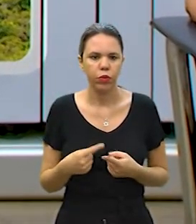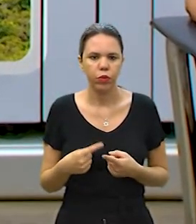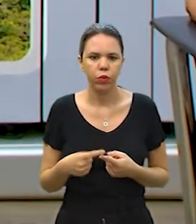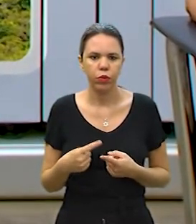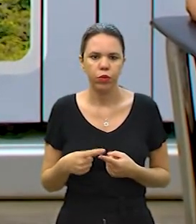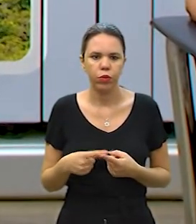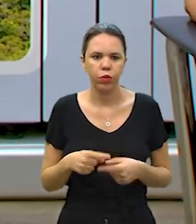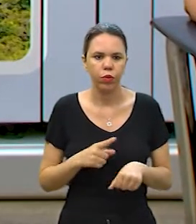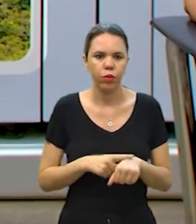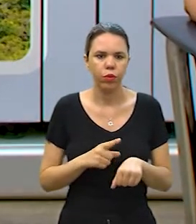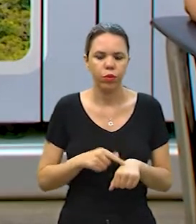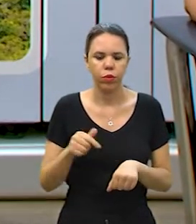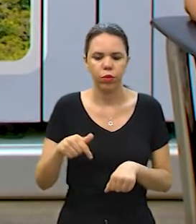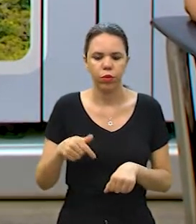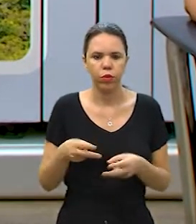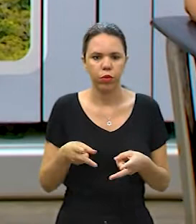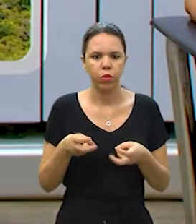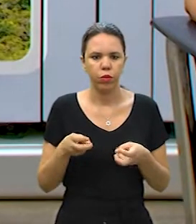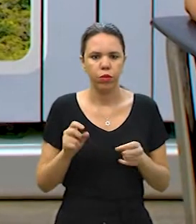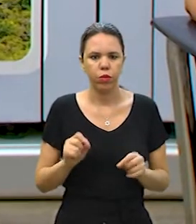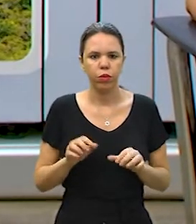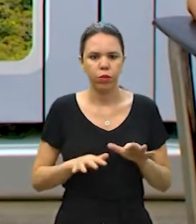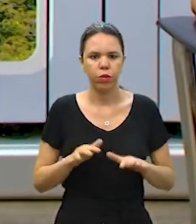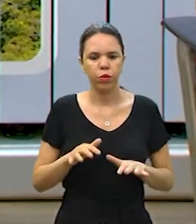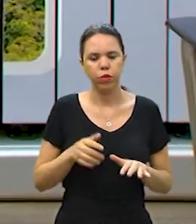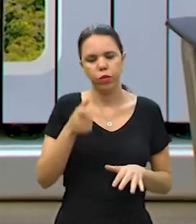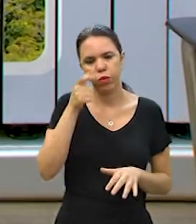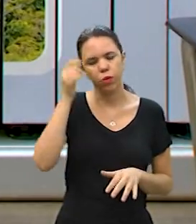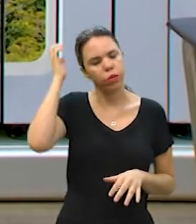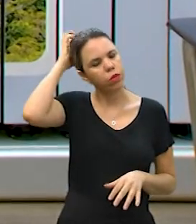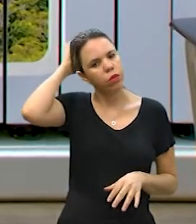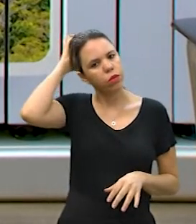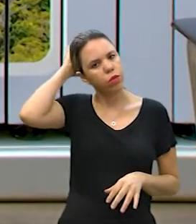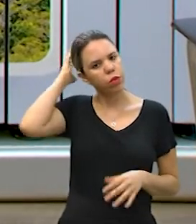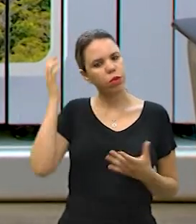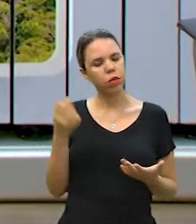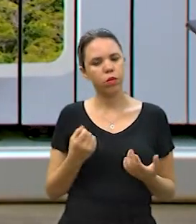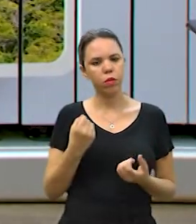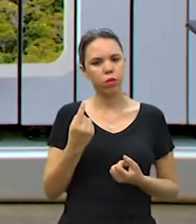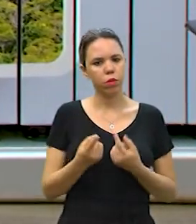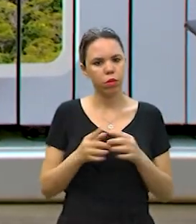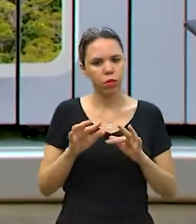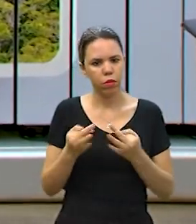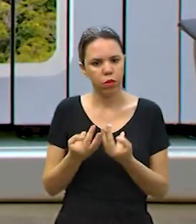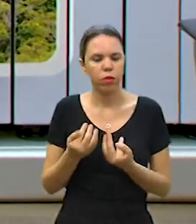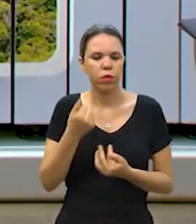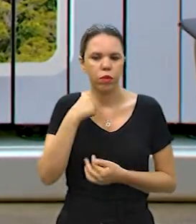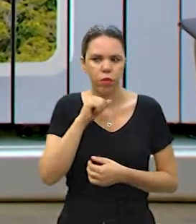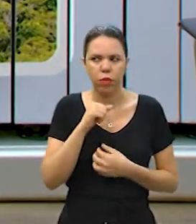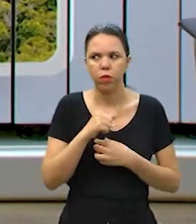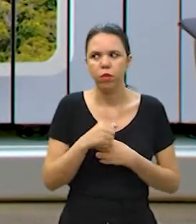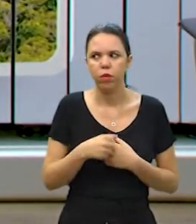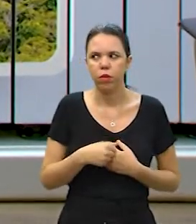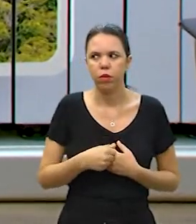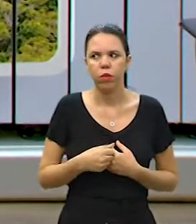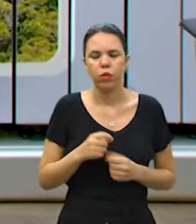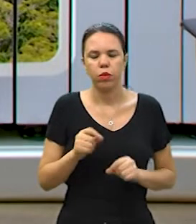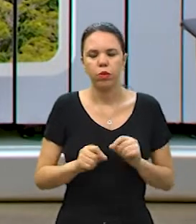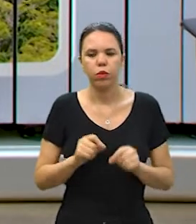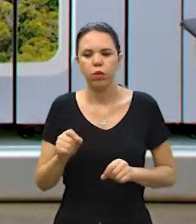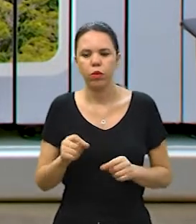porque nesse momento aqui, o que eu percebo, às vezes eu ouço isso, inclusive, de alguns pais e mães,